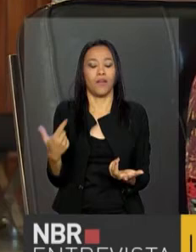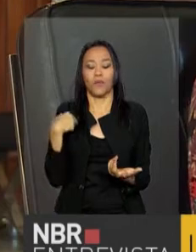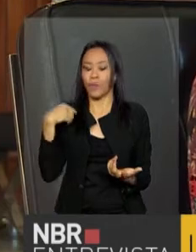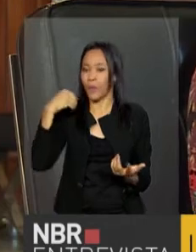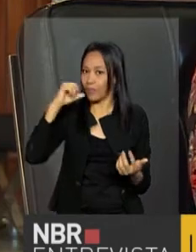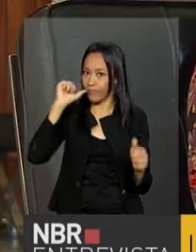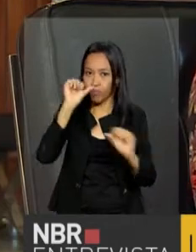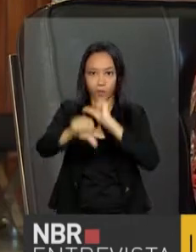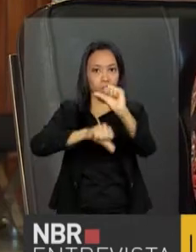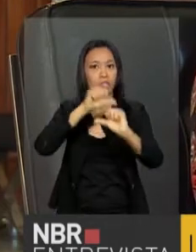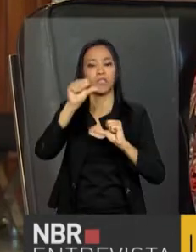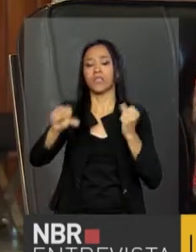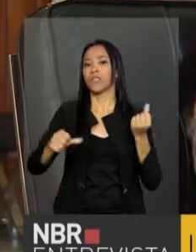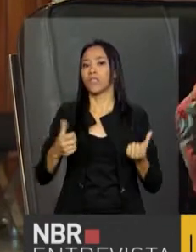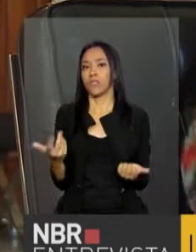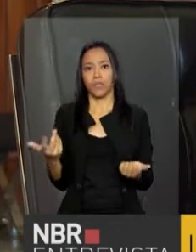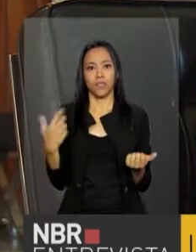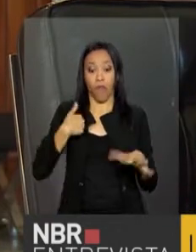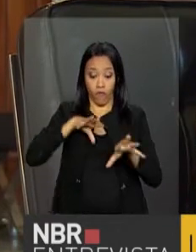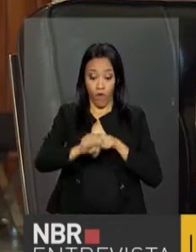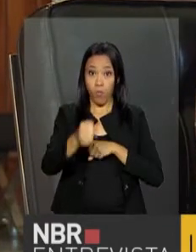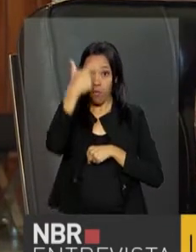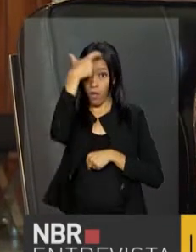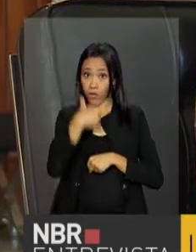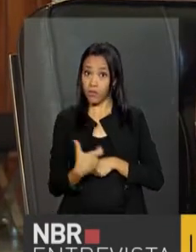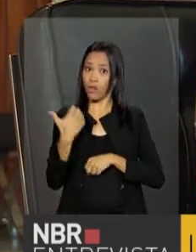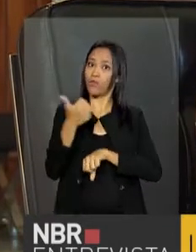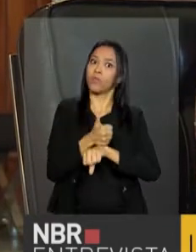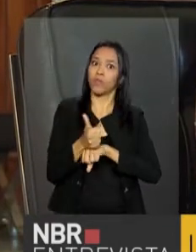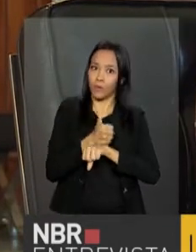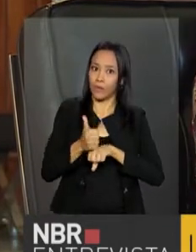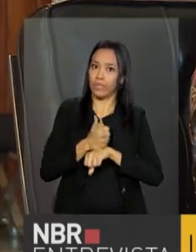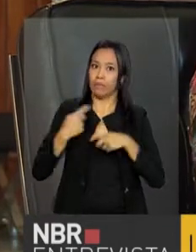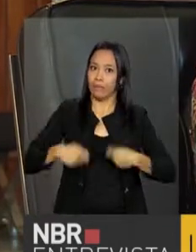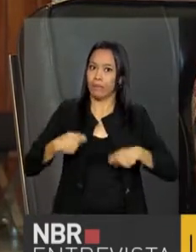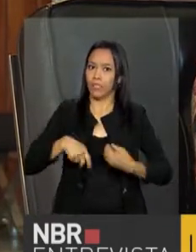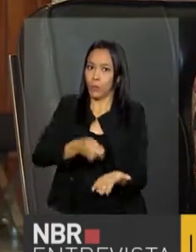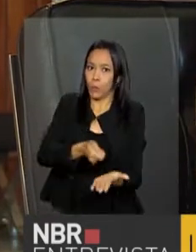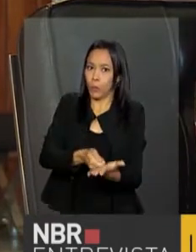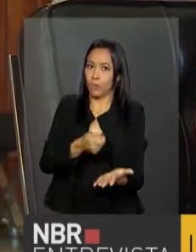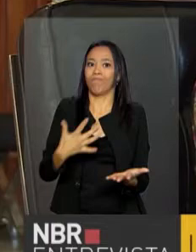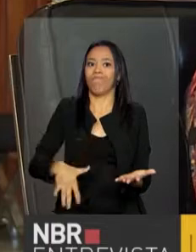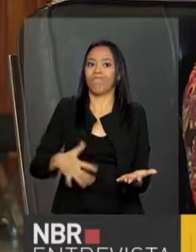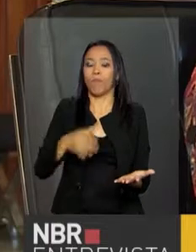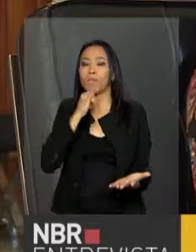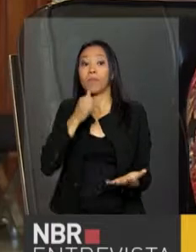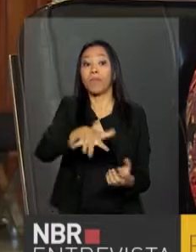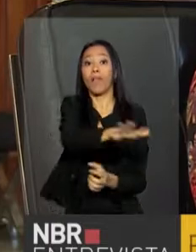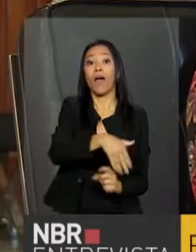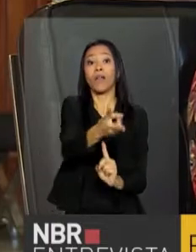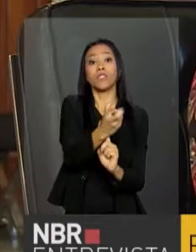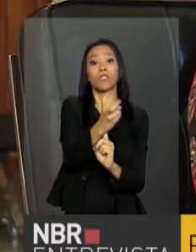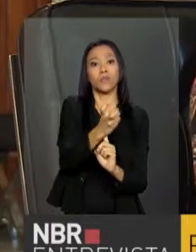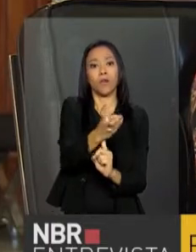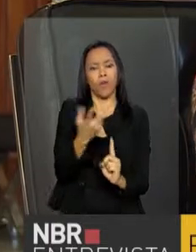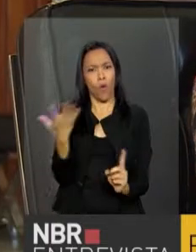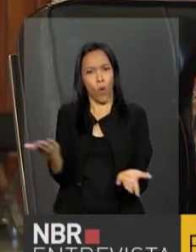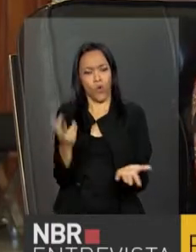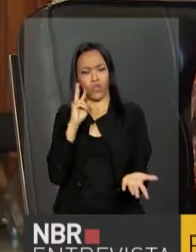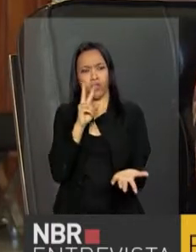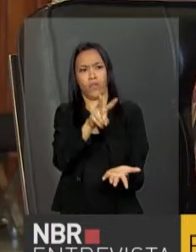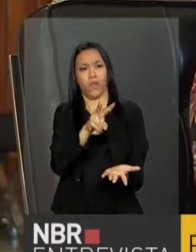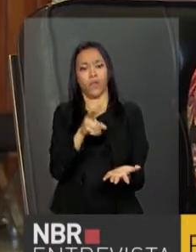mudança na formação desses profissionais, não é? Por exemplo, na audiodescrição, hoje a gente ainda vê